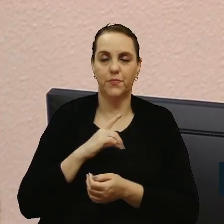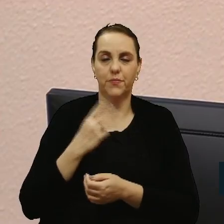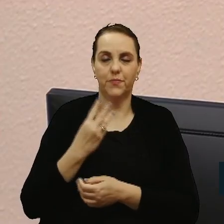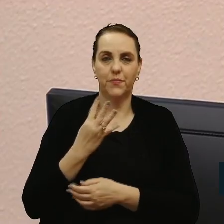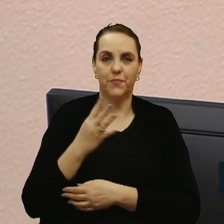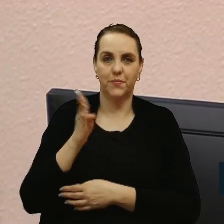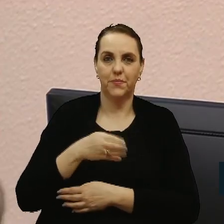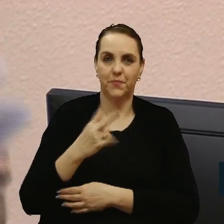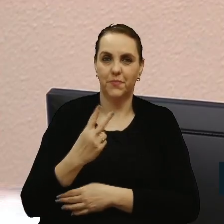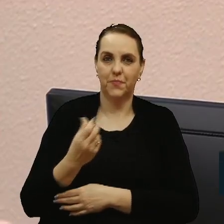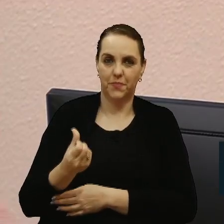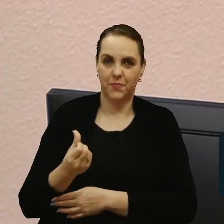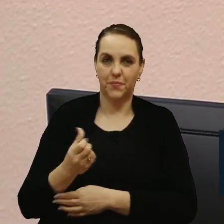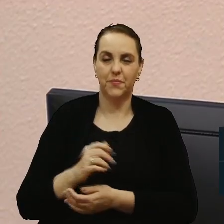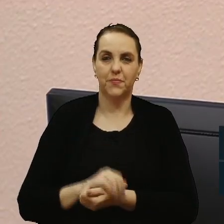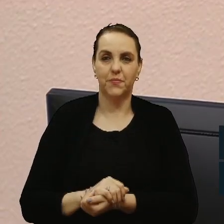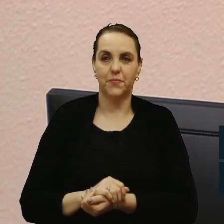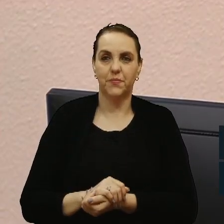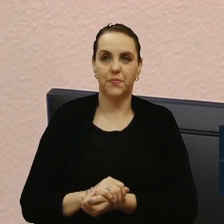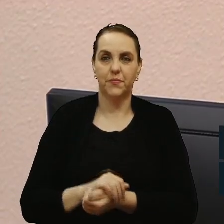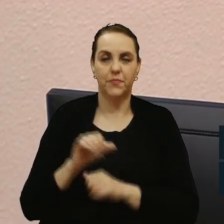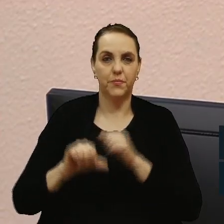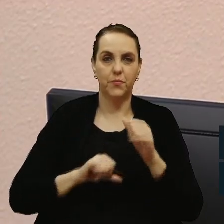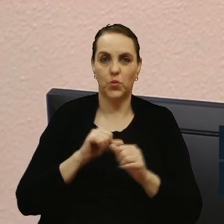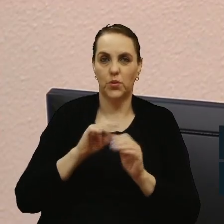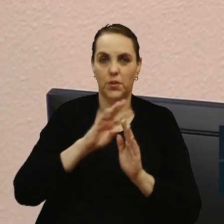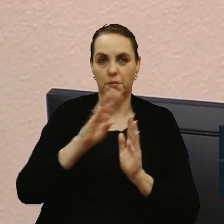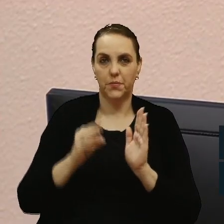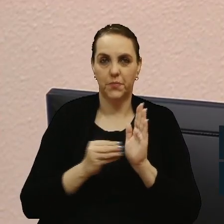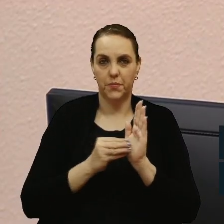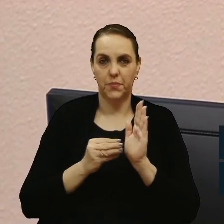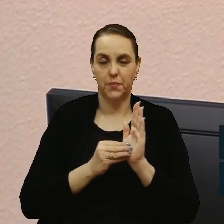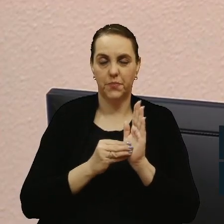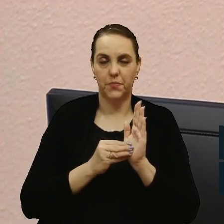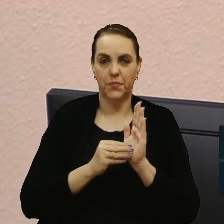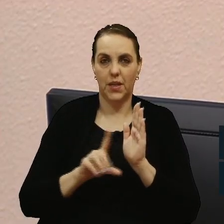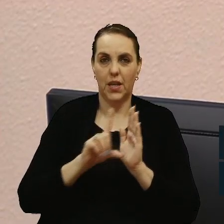34/2026, que altera e acresce dispositivos da lei complementar número 283